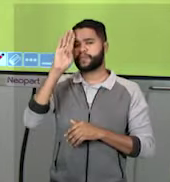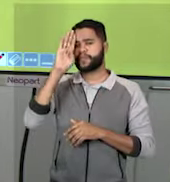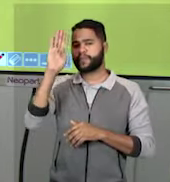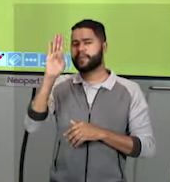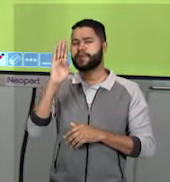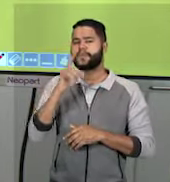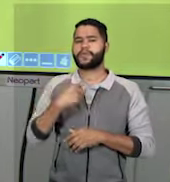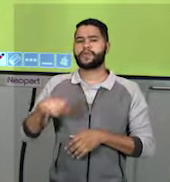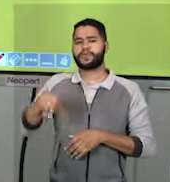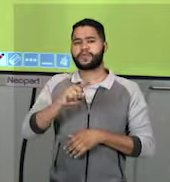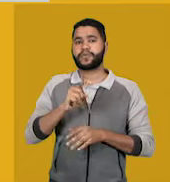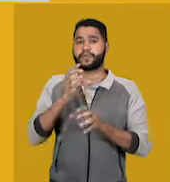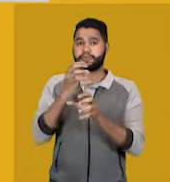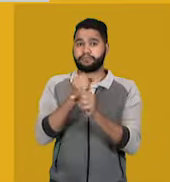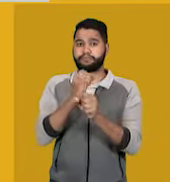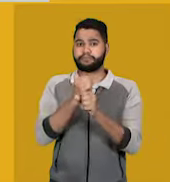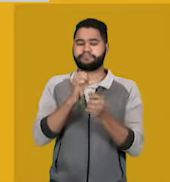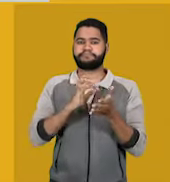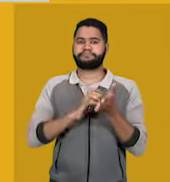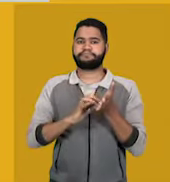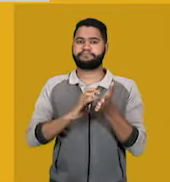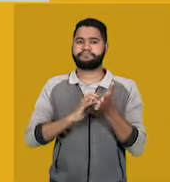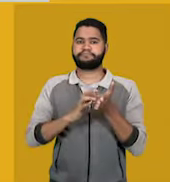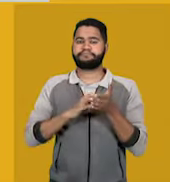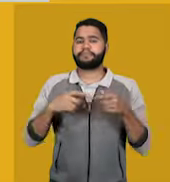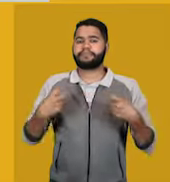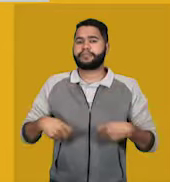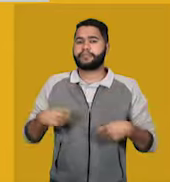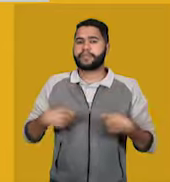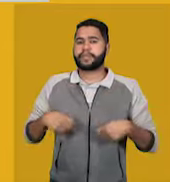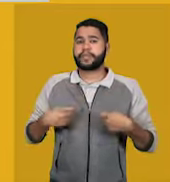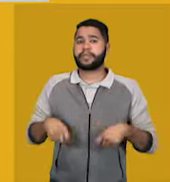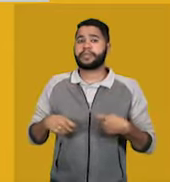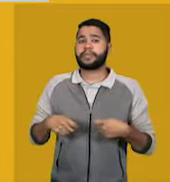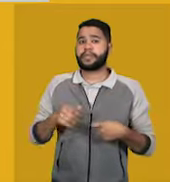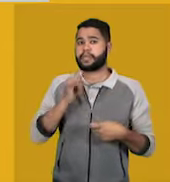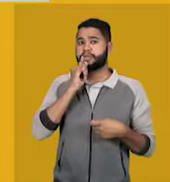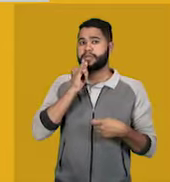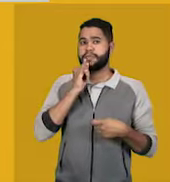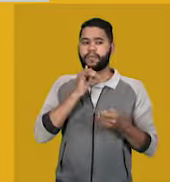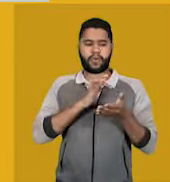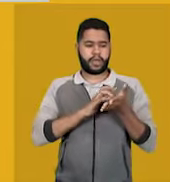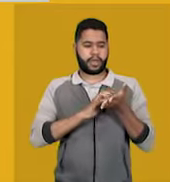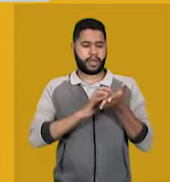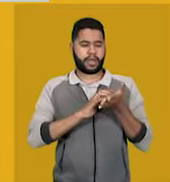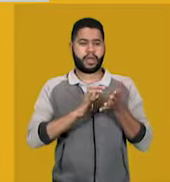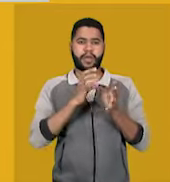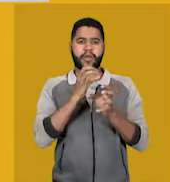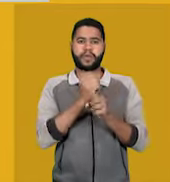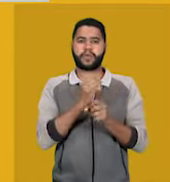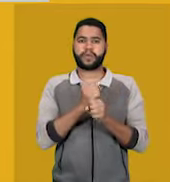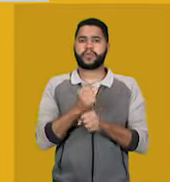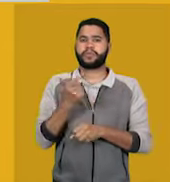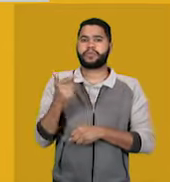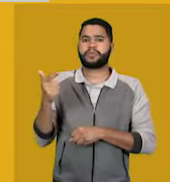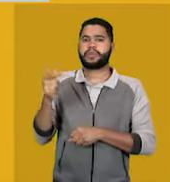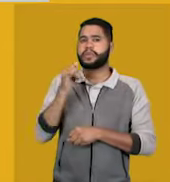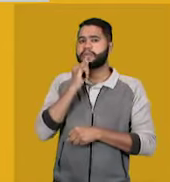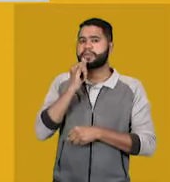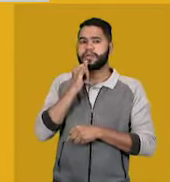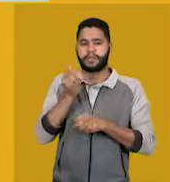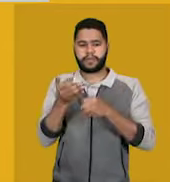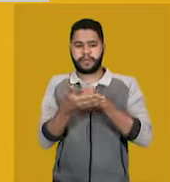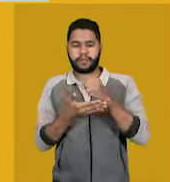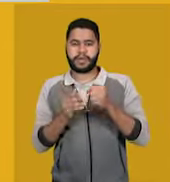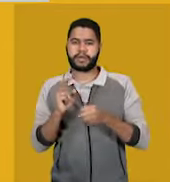vamos utilizar aqui a calculadora, nós precisamos de utilizar esse artifício, porque a calculadora ela não tem o logaritmo com essas bases